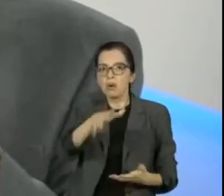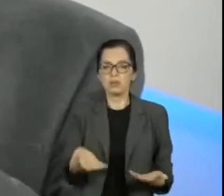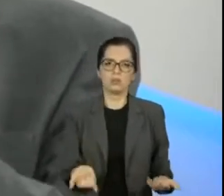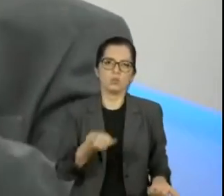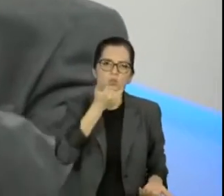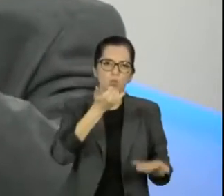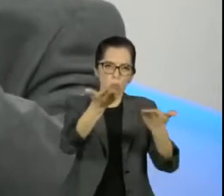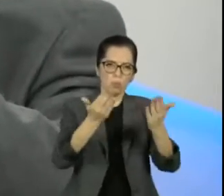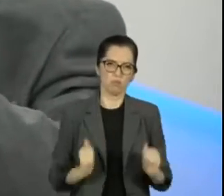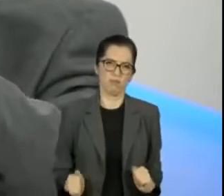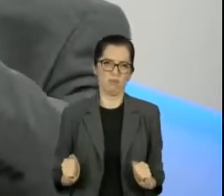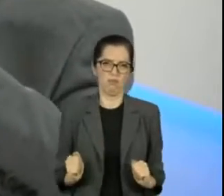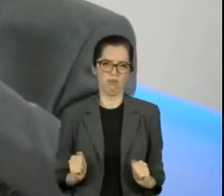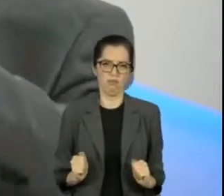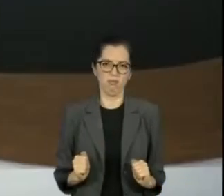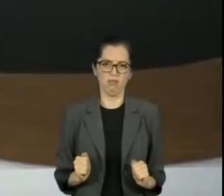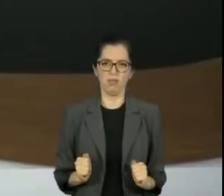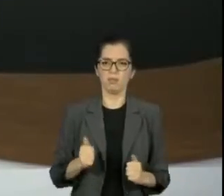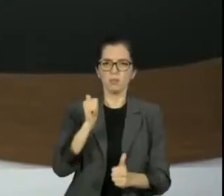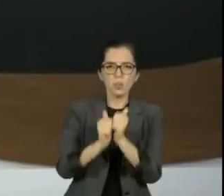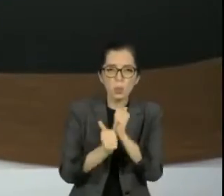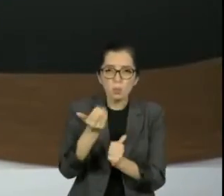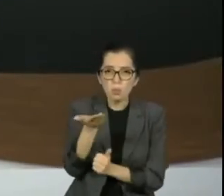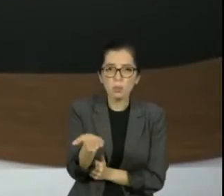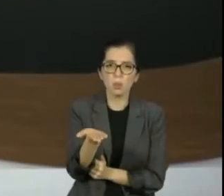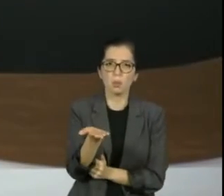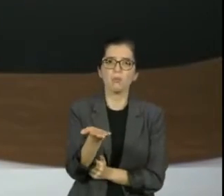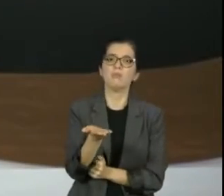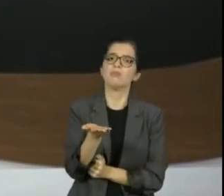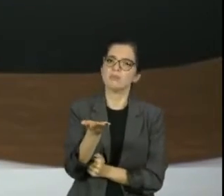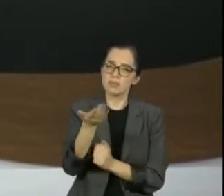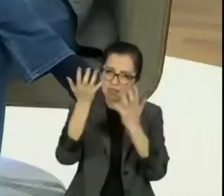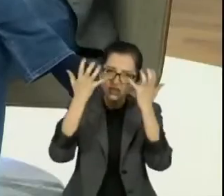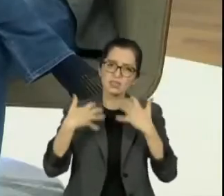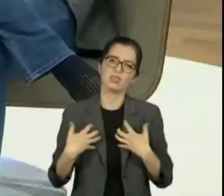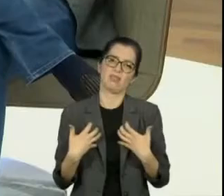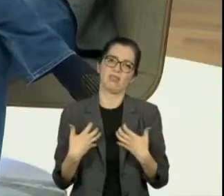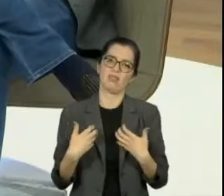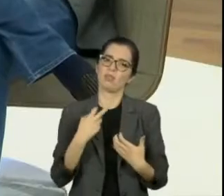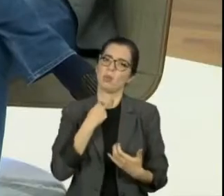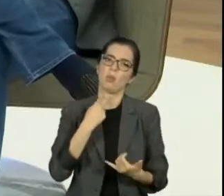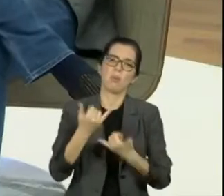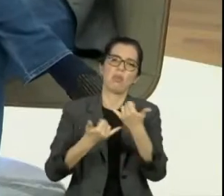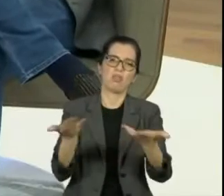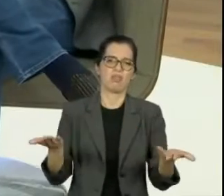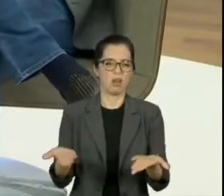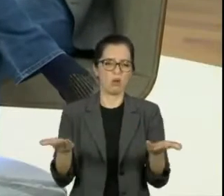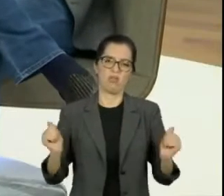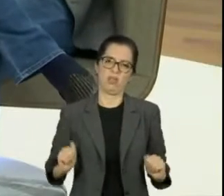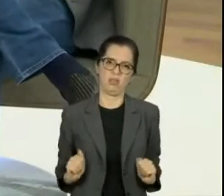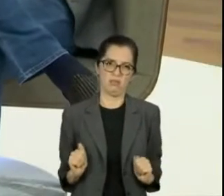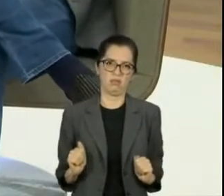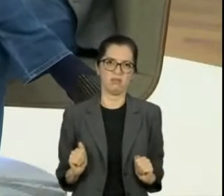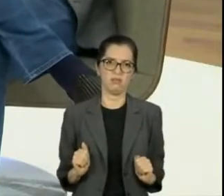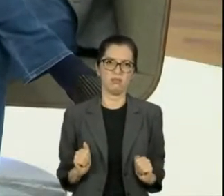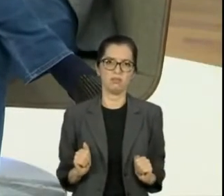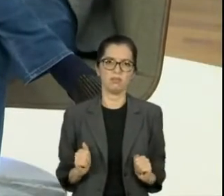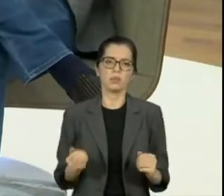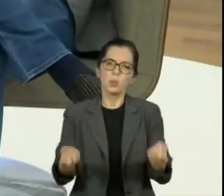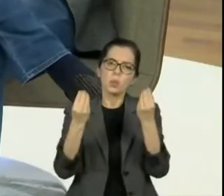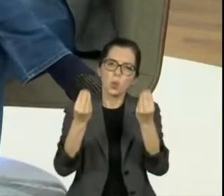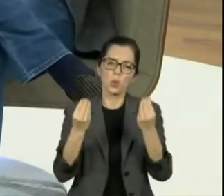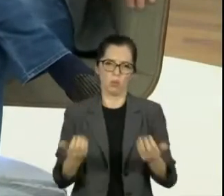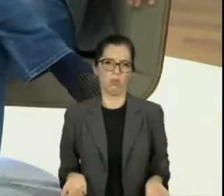mentira, um futebol que... Você já viu, alguém já ouviu falar de um time que entrou sem